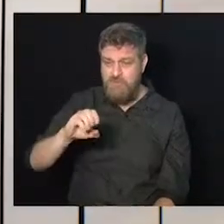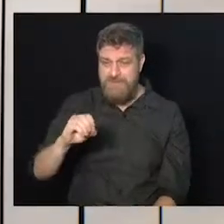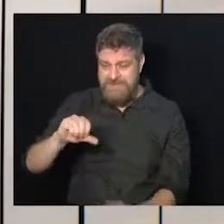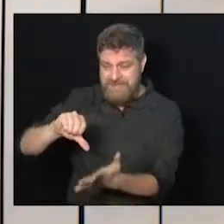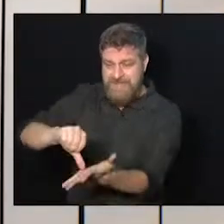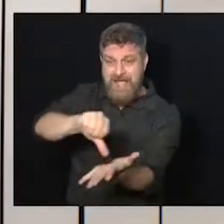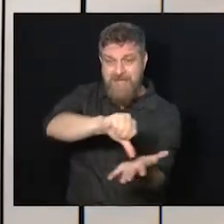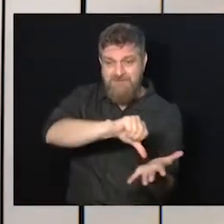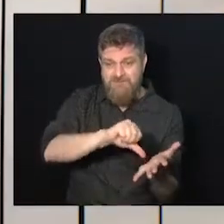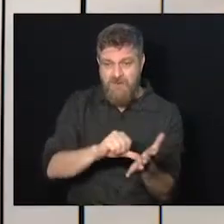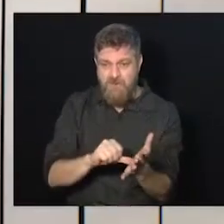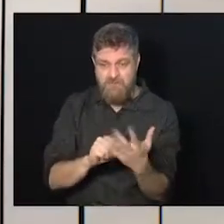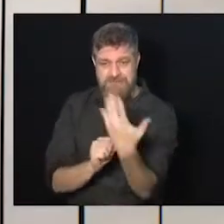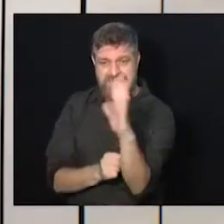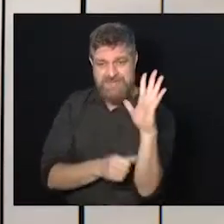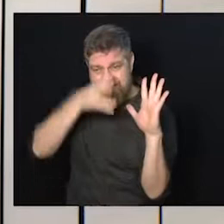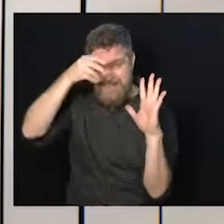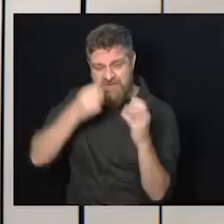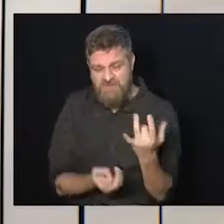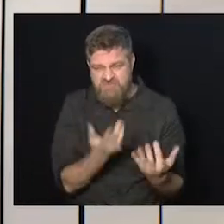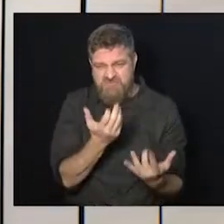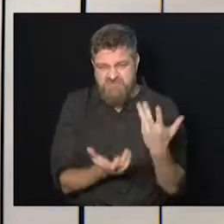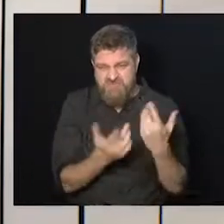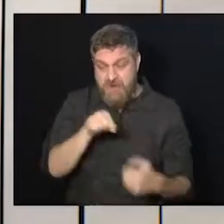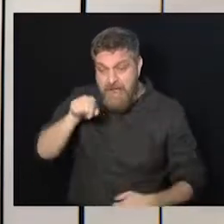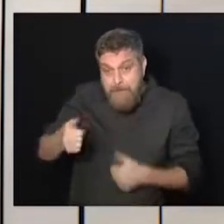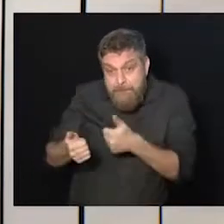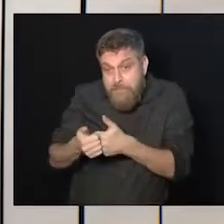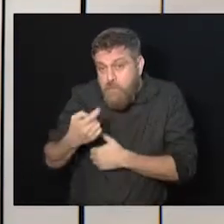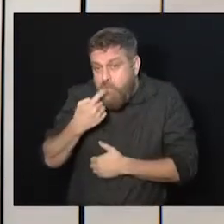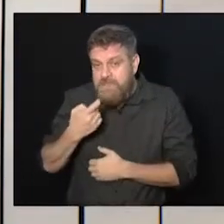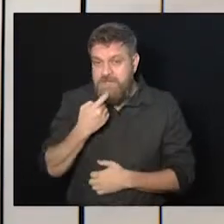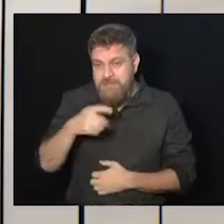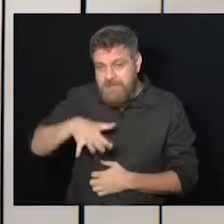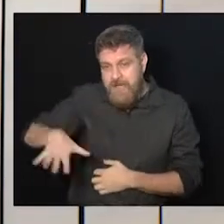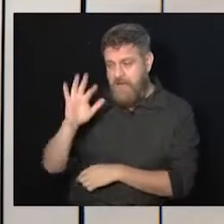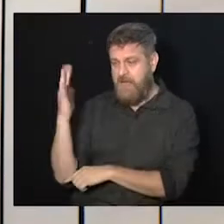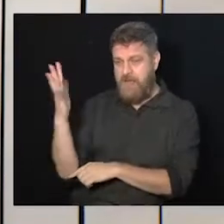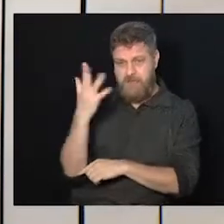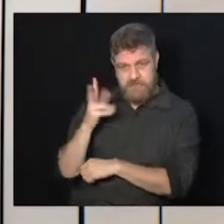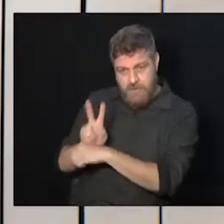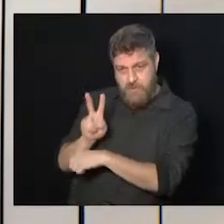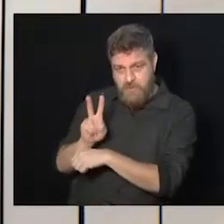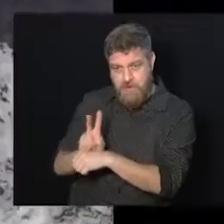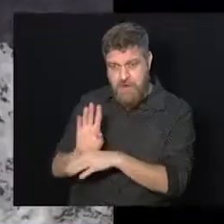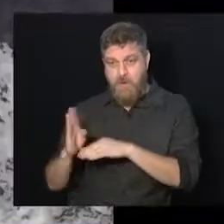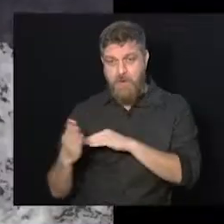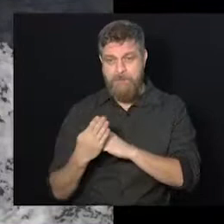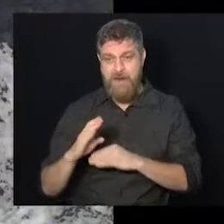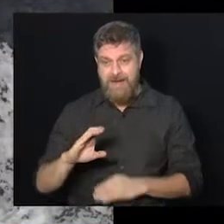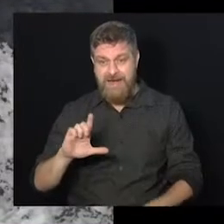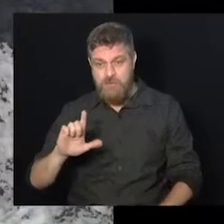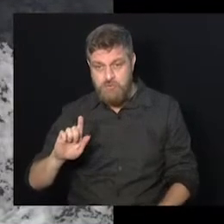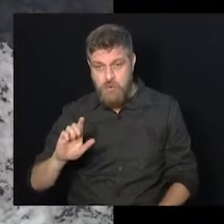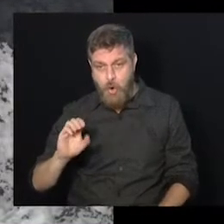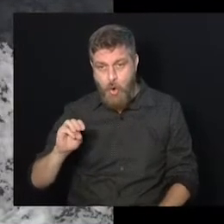região. Aqui, bem pertinho da gente, em área de proteção ambiental no bairro Carlos Gomes, o fogo também